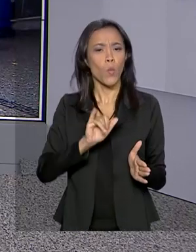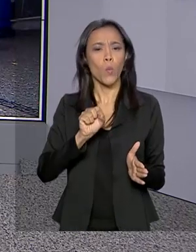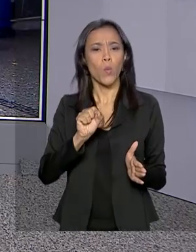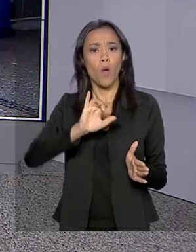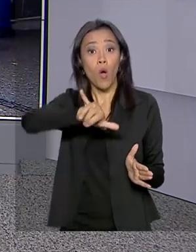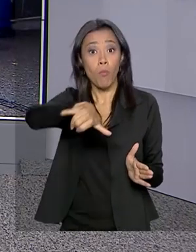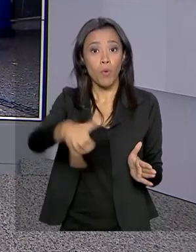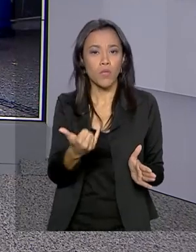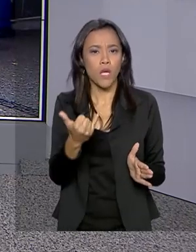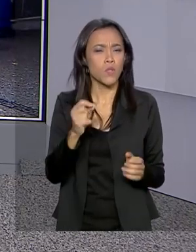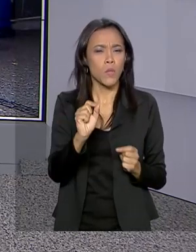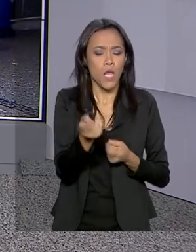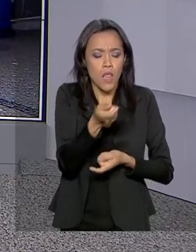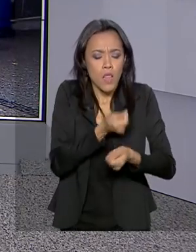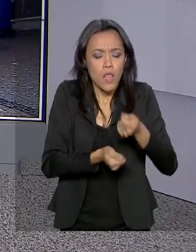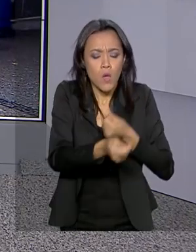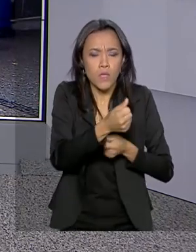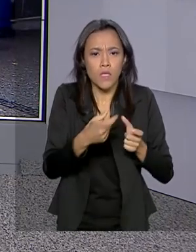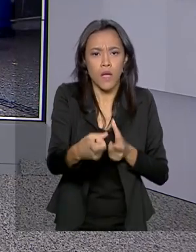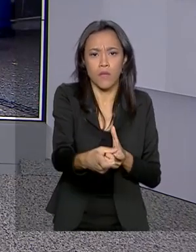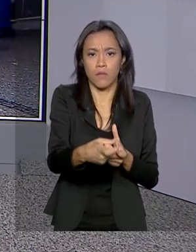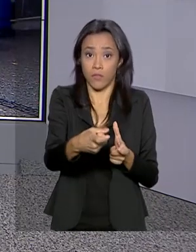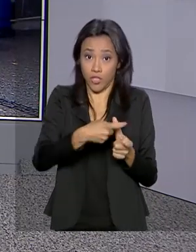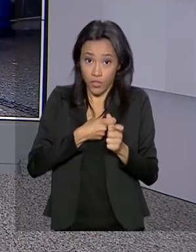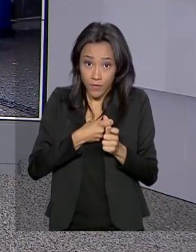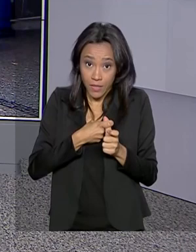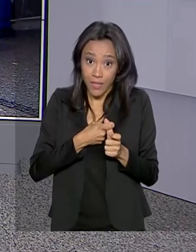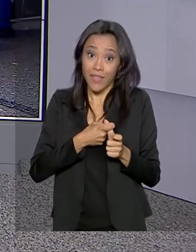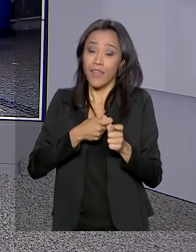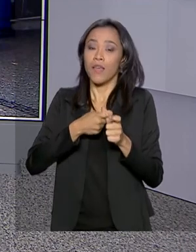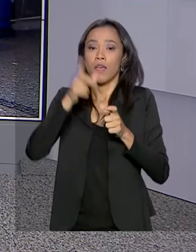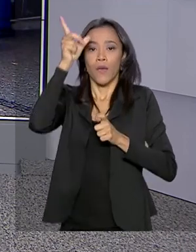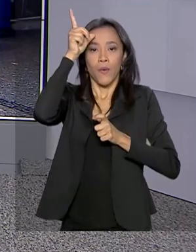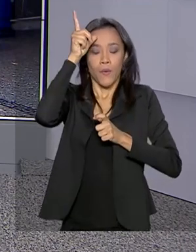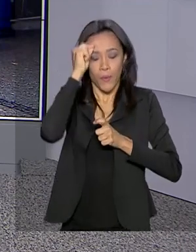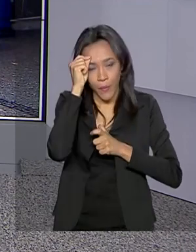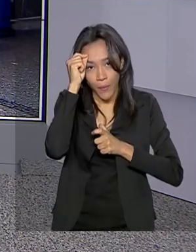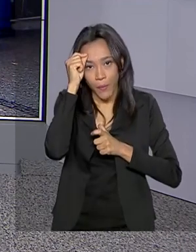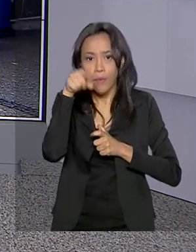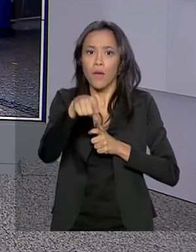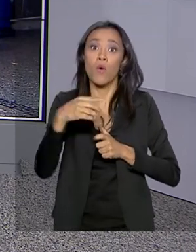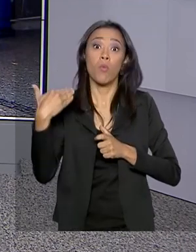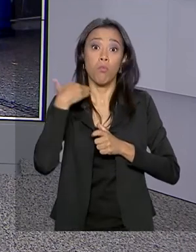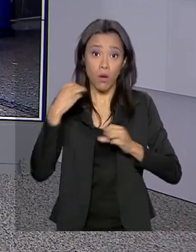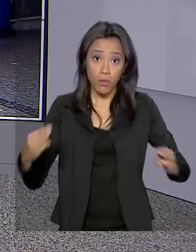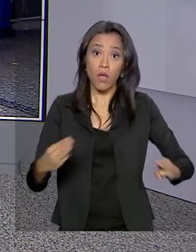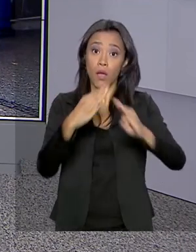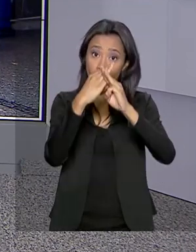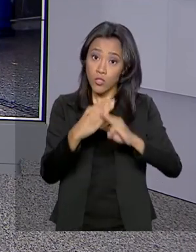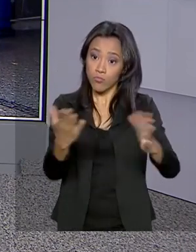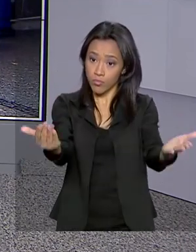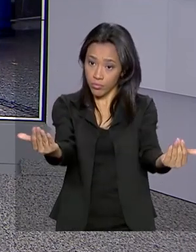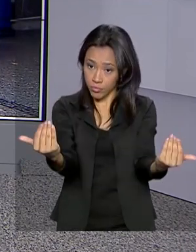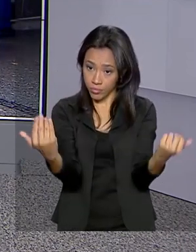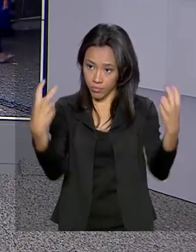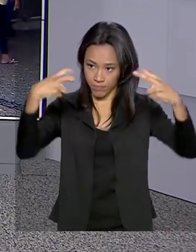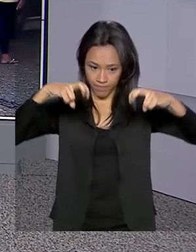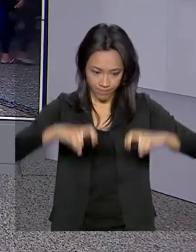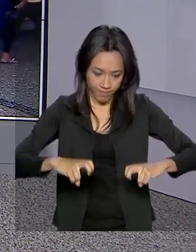Oportunidade para renegociar dívidas e fechar o ano no azul. A Caixa promove a semana de conciliação para